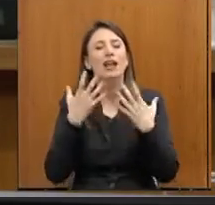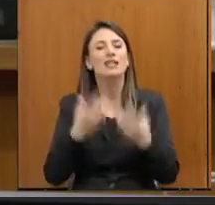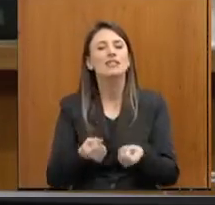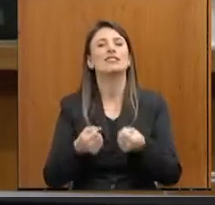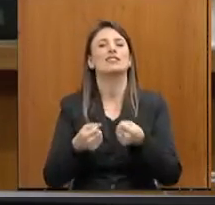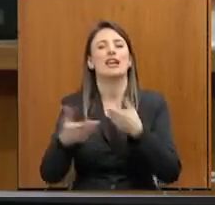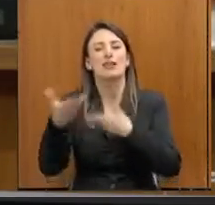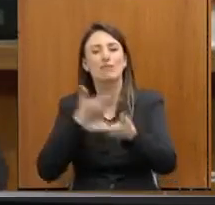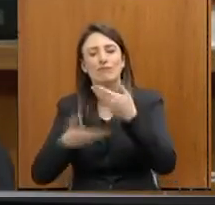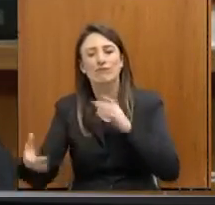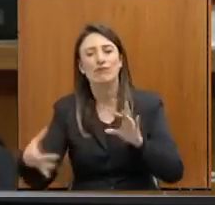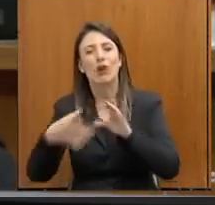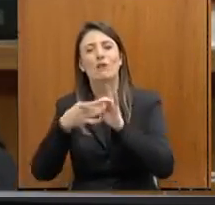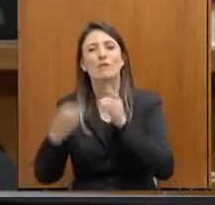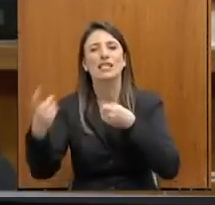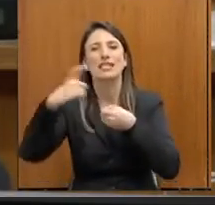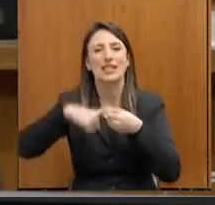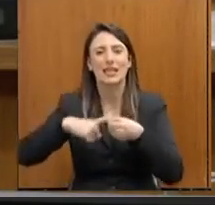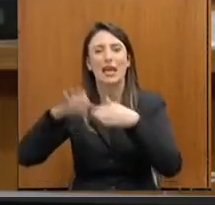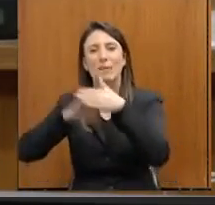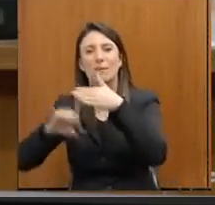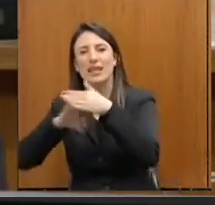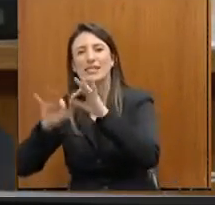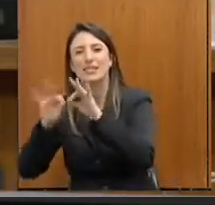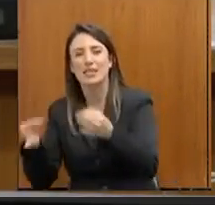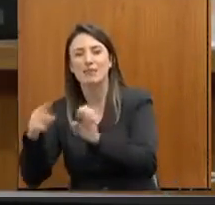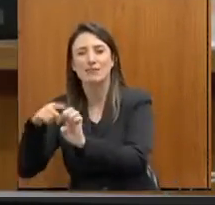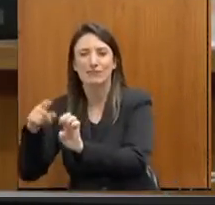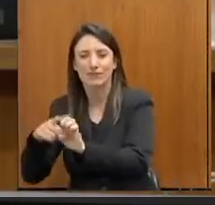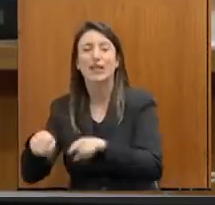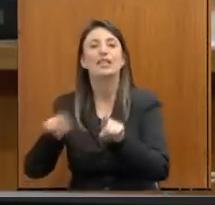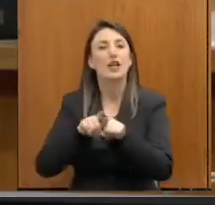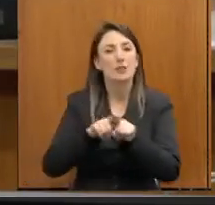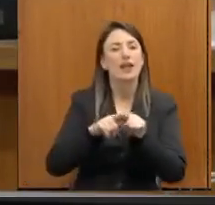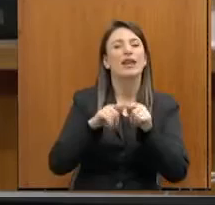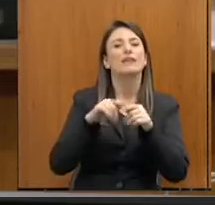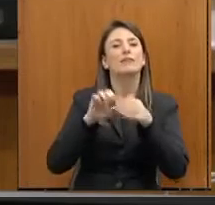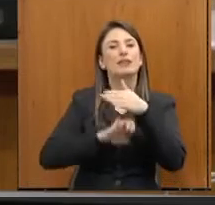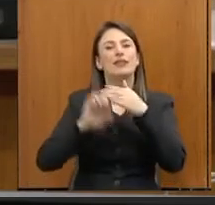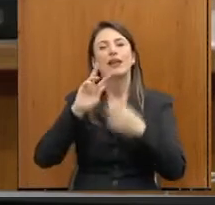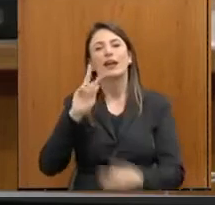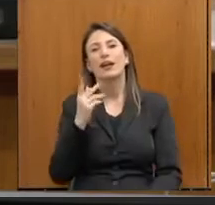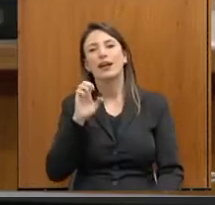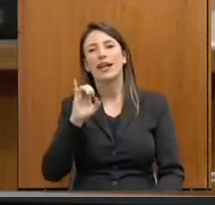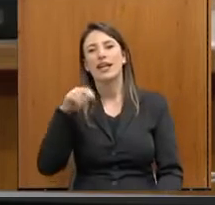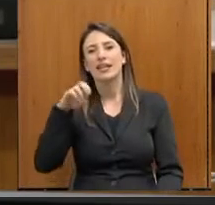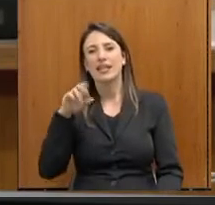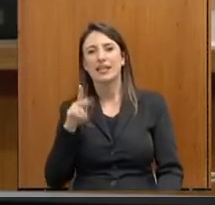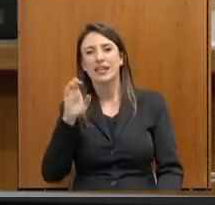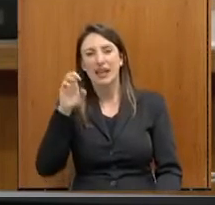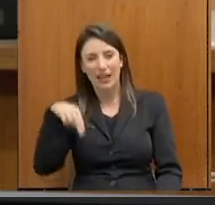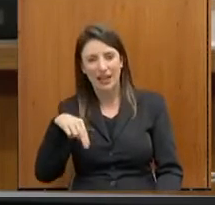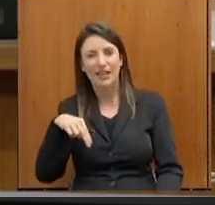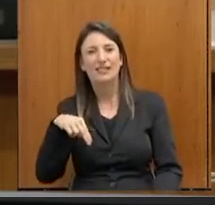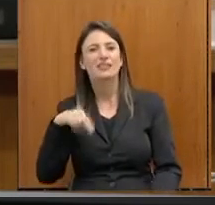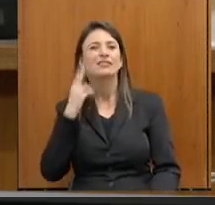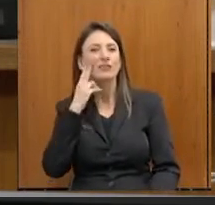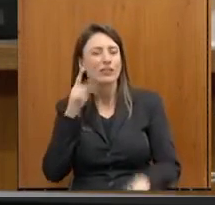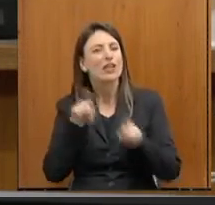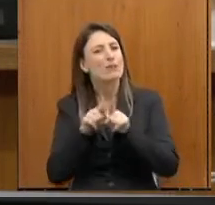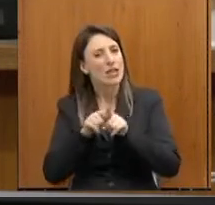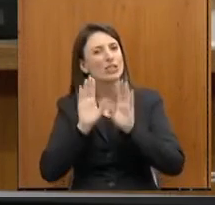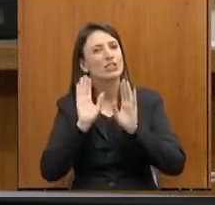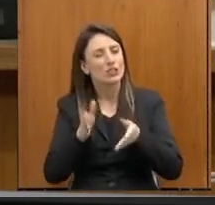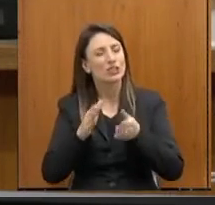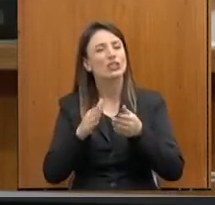nos procurando a própria Raique Raique já abriu também um processo é aberto é uma processo eletrônico